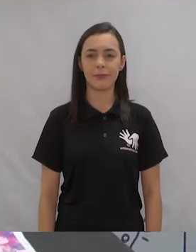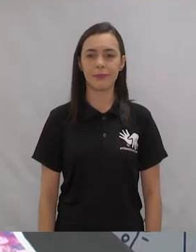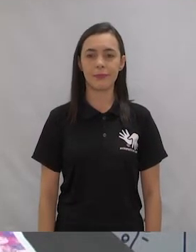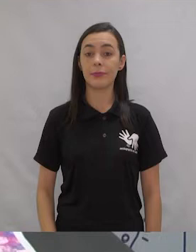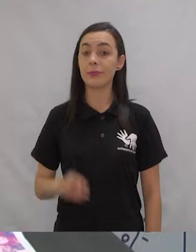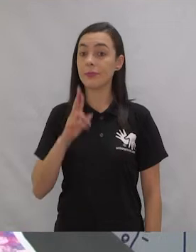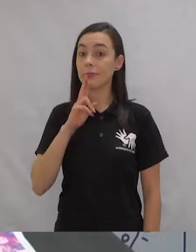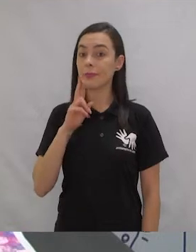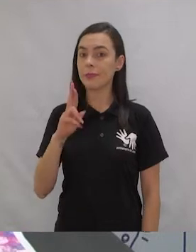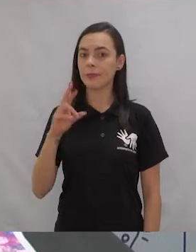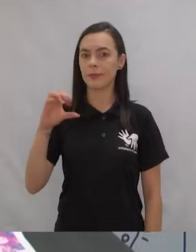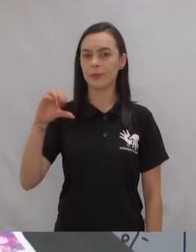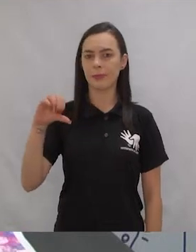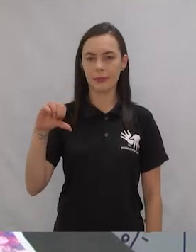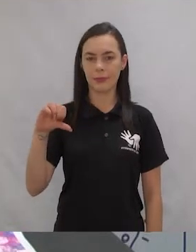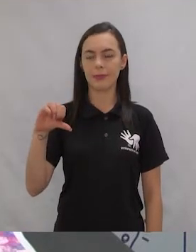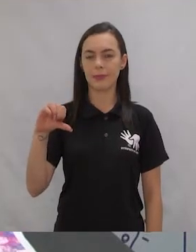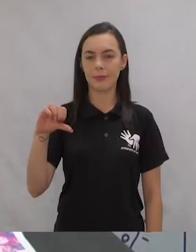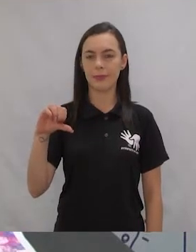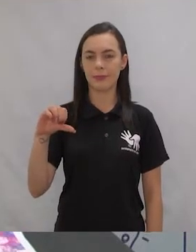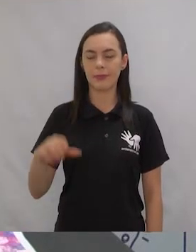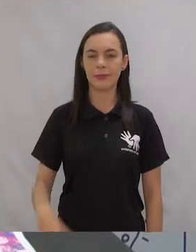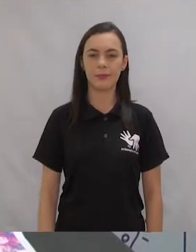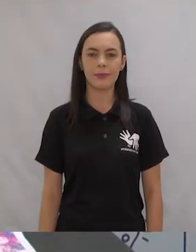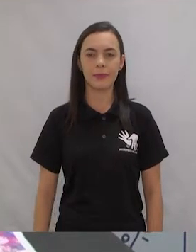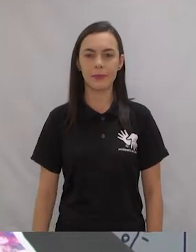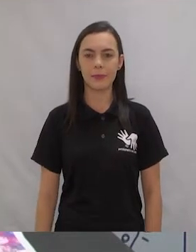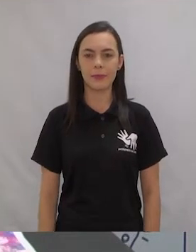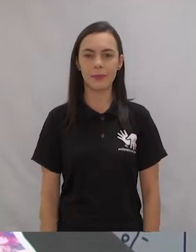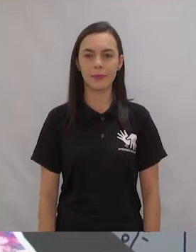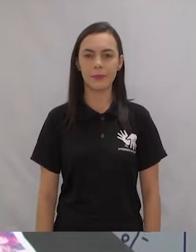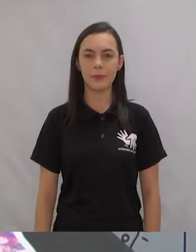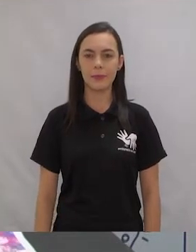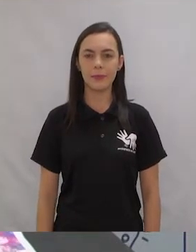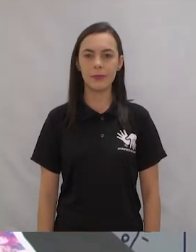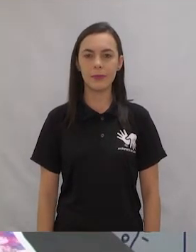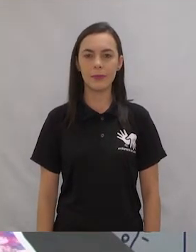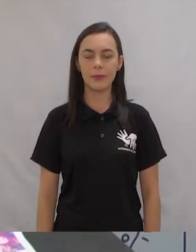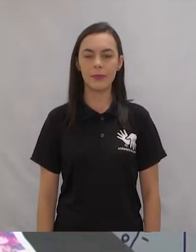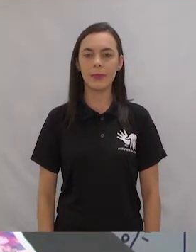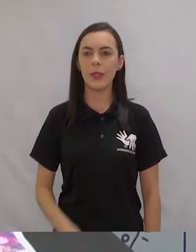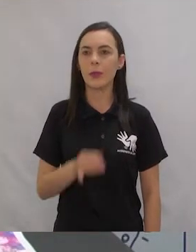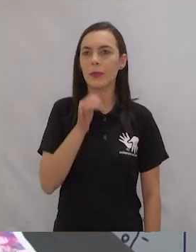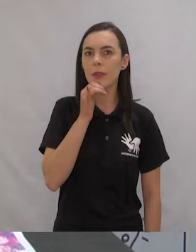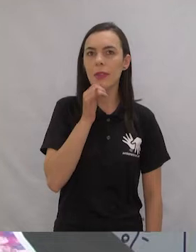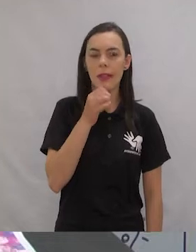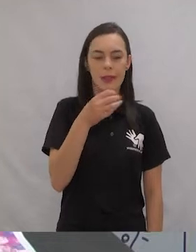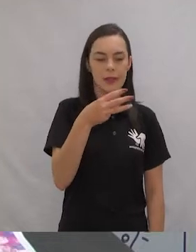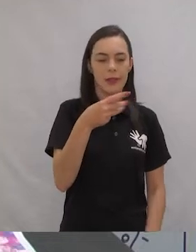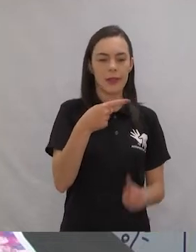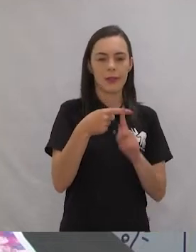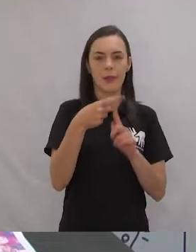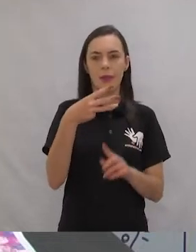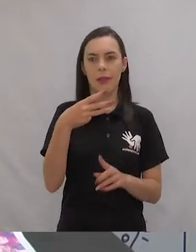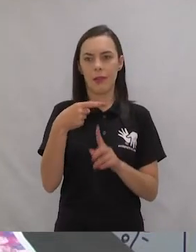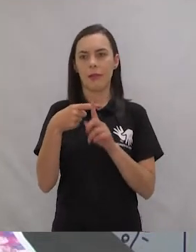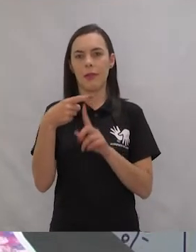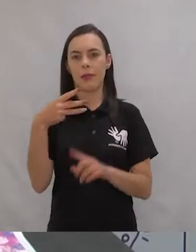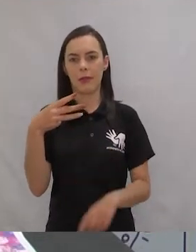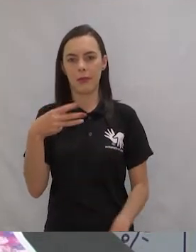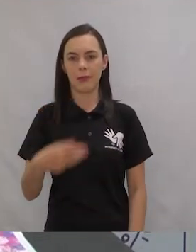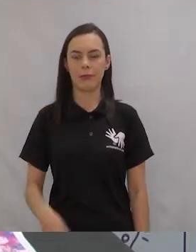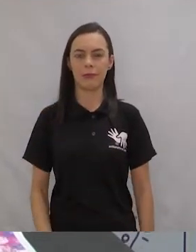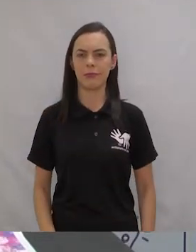repetiu, igual a 9. Olhem só, certo? Então, não preciso ficar falando 3 mais 3 mais